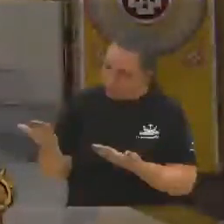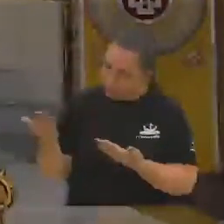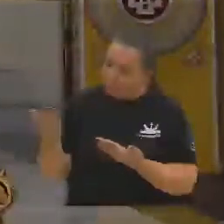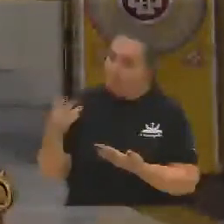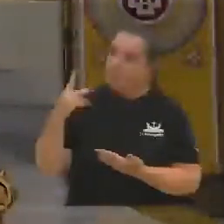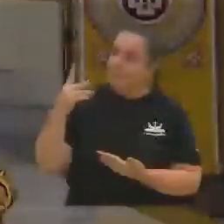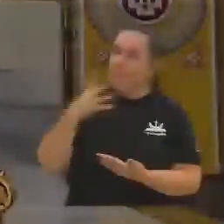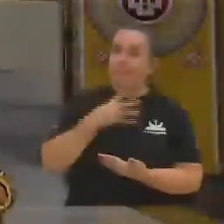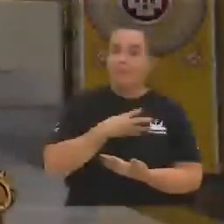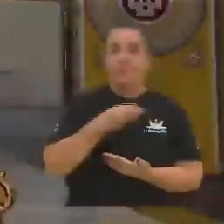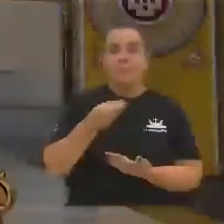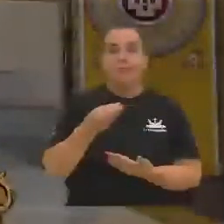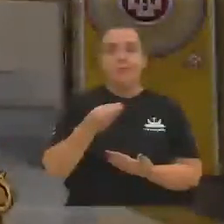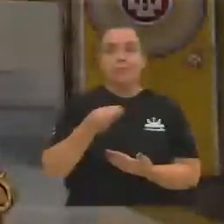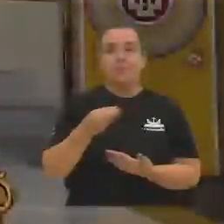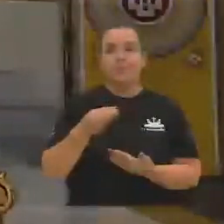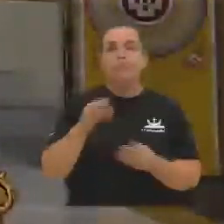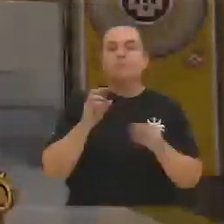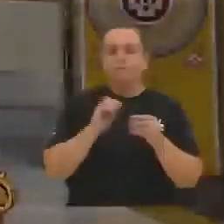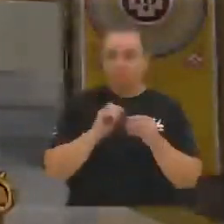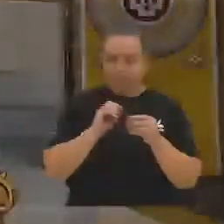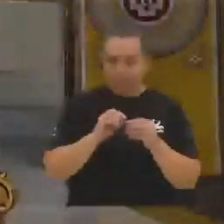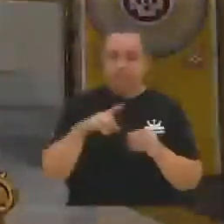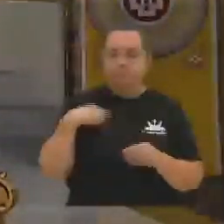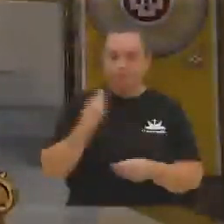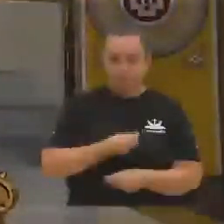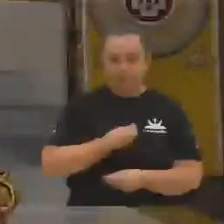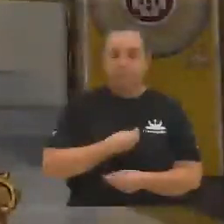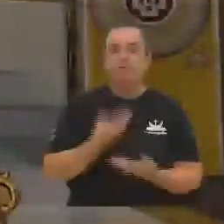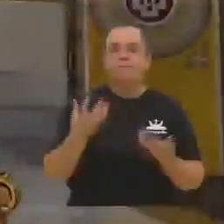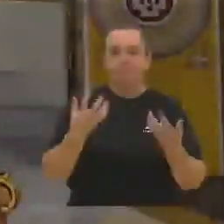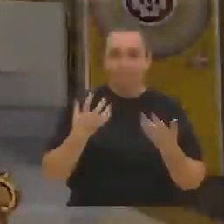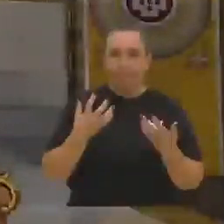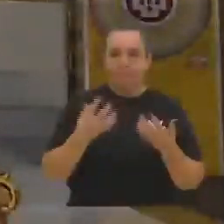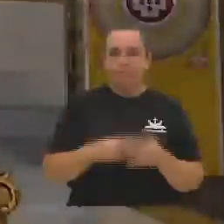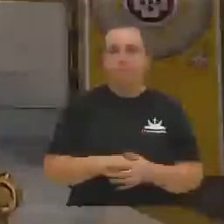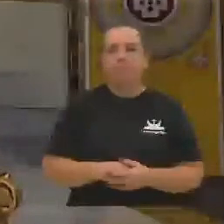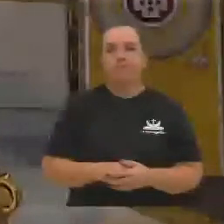seu Filho quer cumprir em nossa vida.